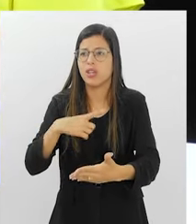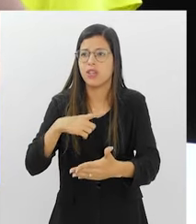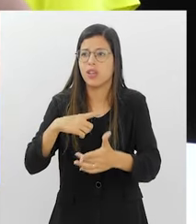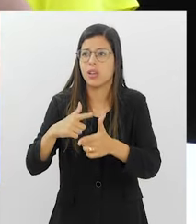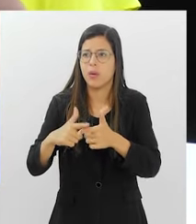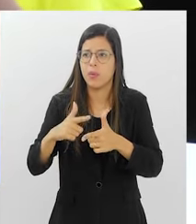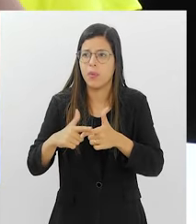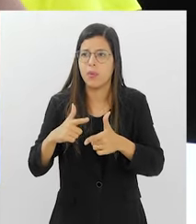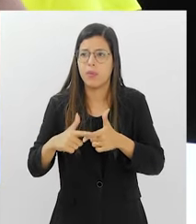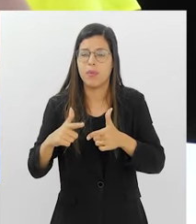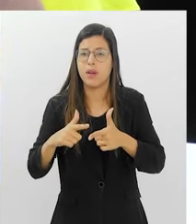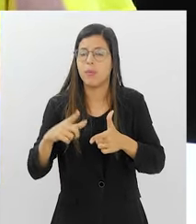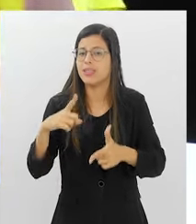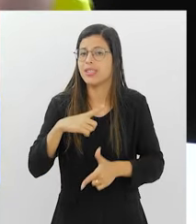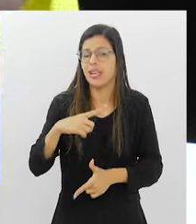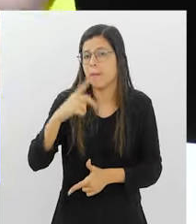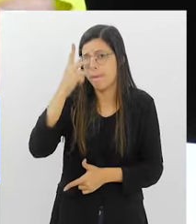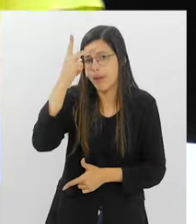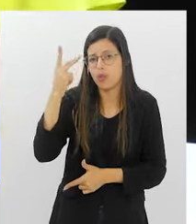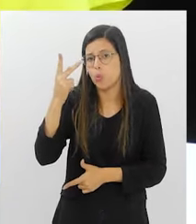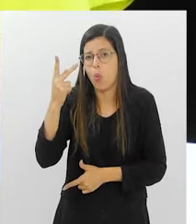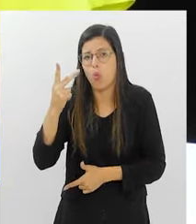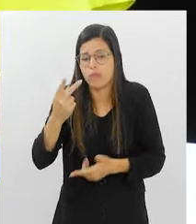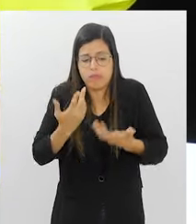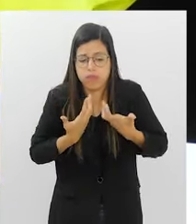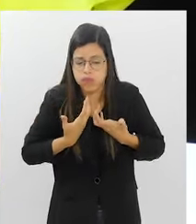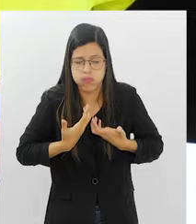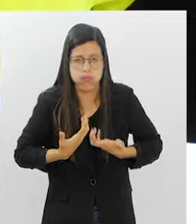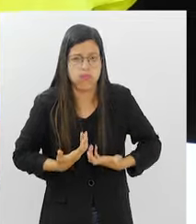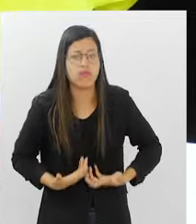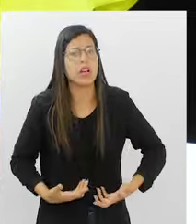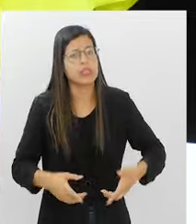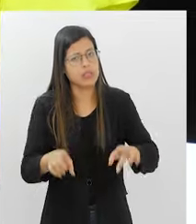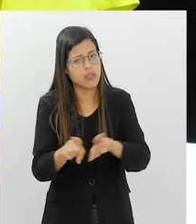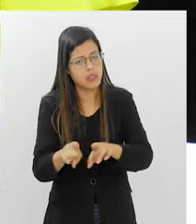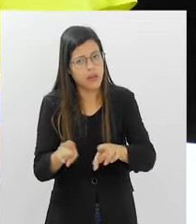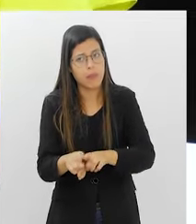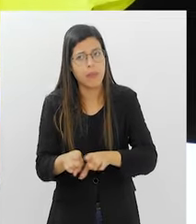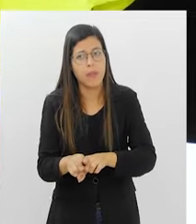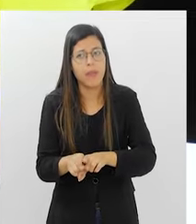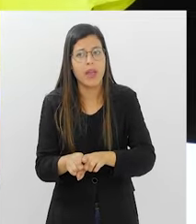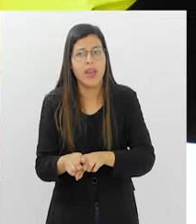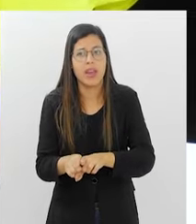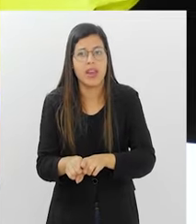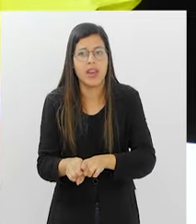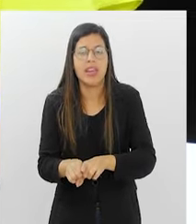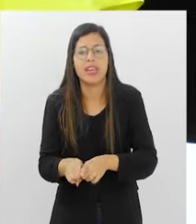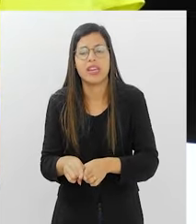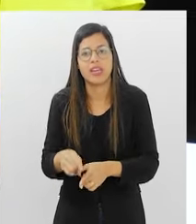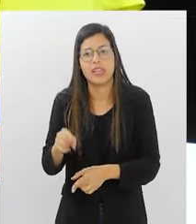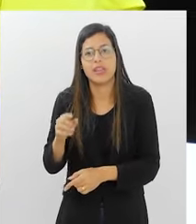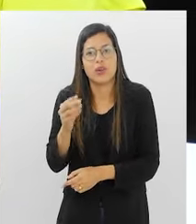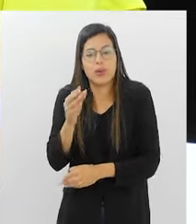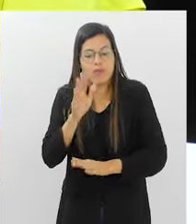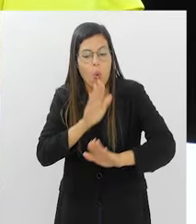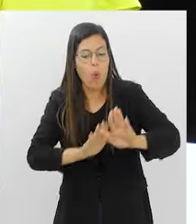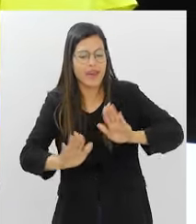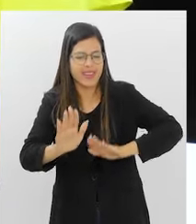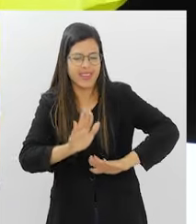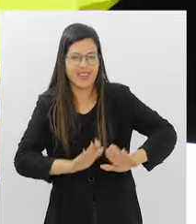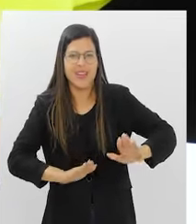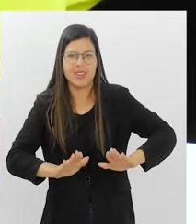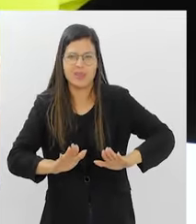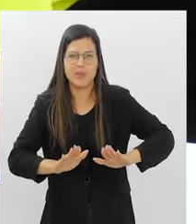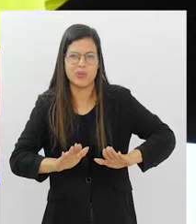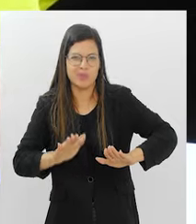não é só você que tá cansada tem 15 cansados também então e deixar é com que isso Não Contam e todo mundo